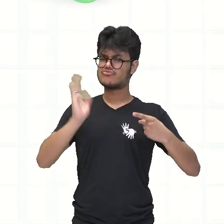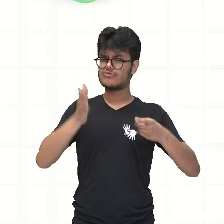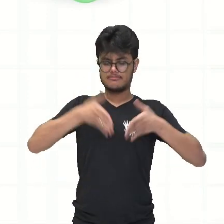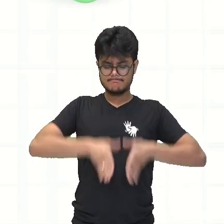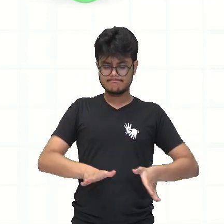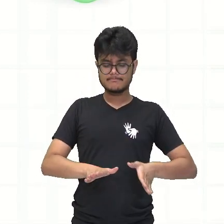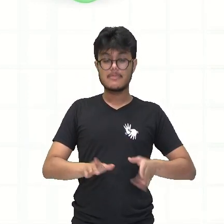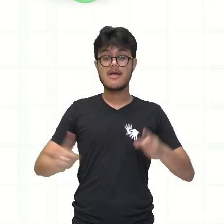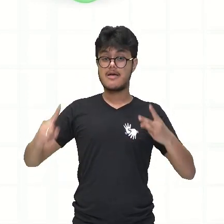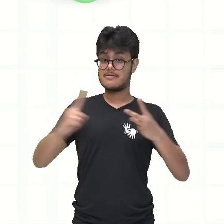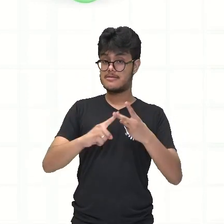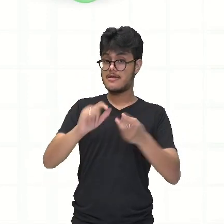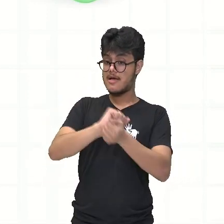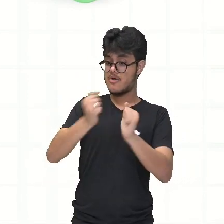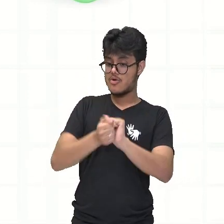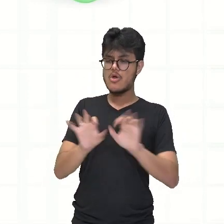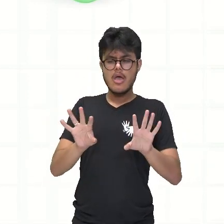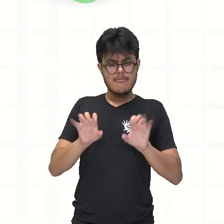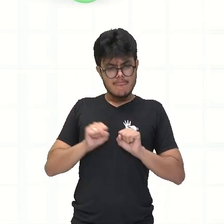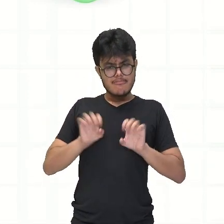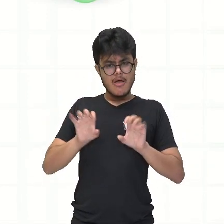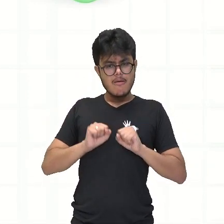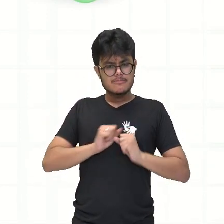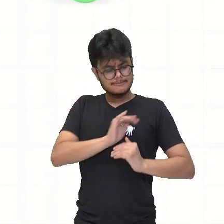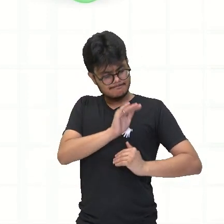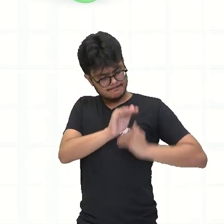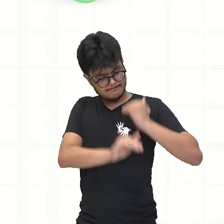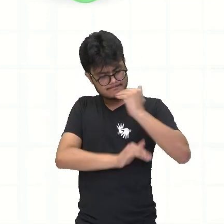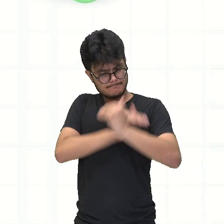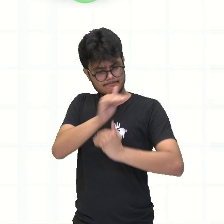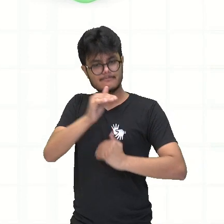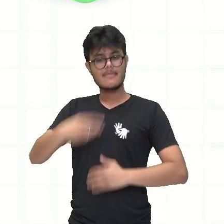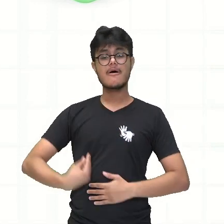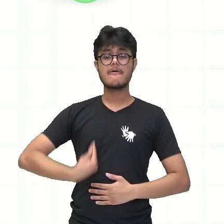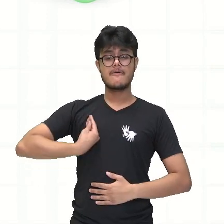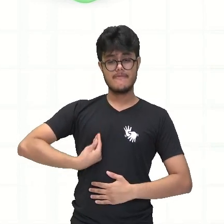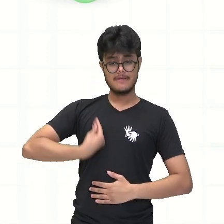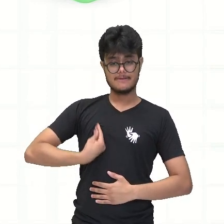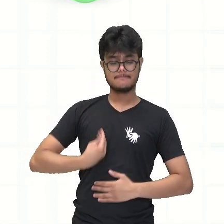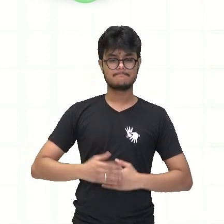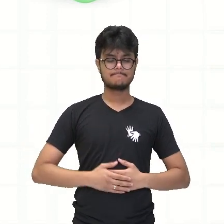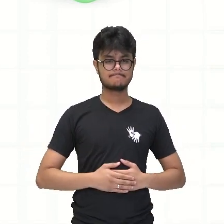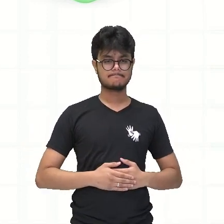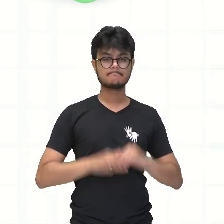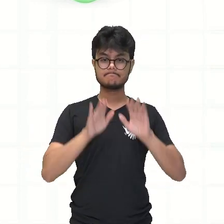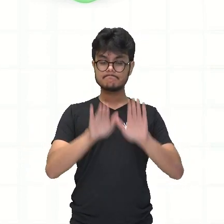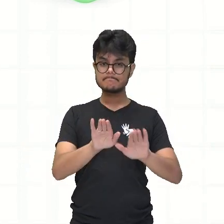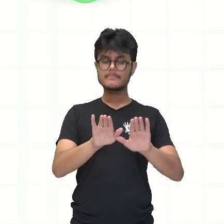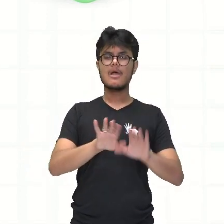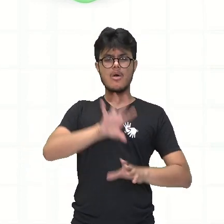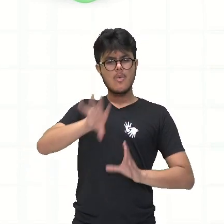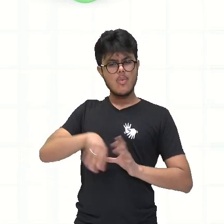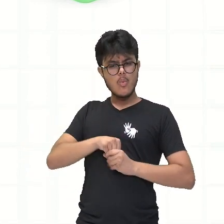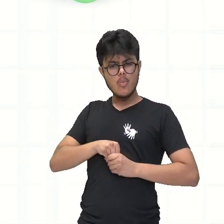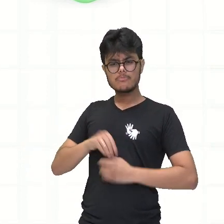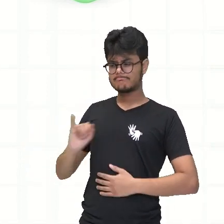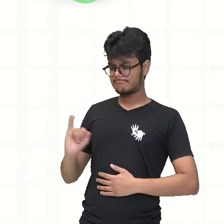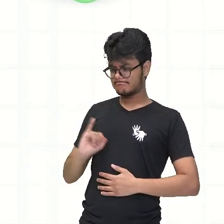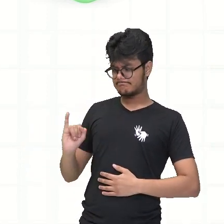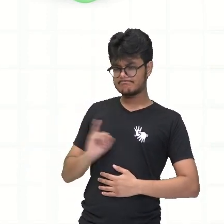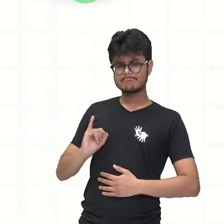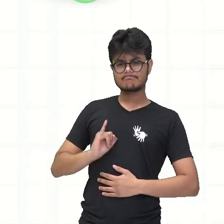ela é desenvolvida ao longo da vida. E essa imunidade adaptativa